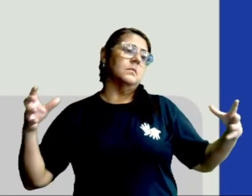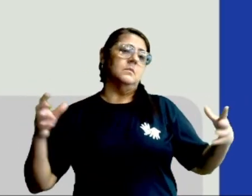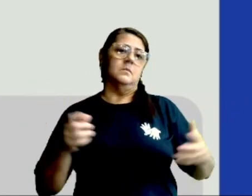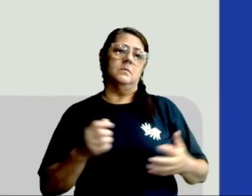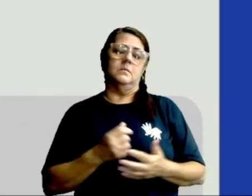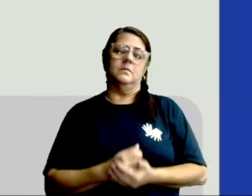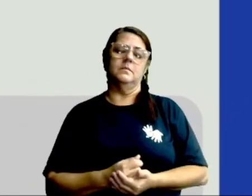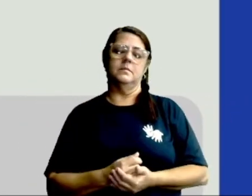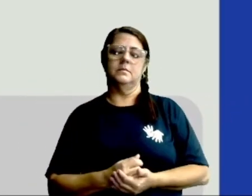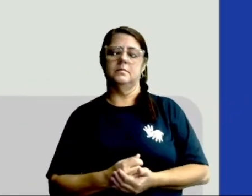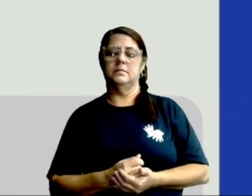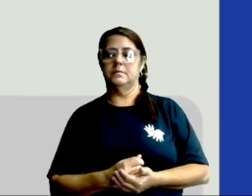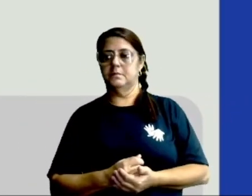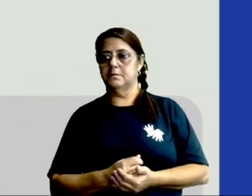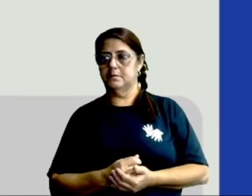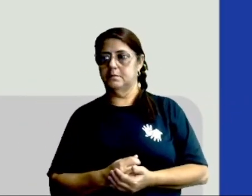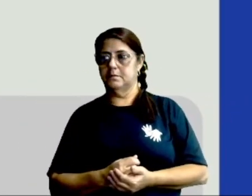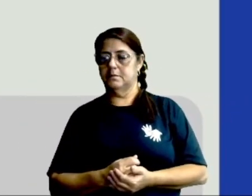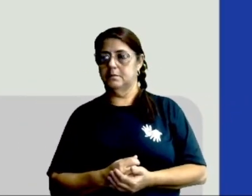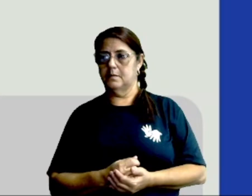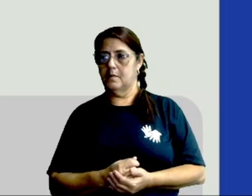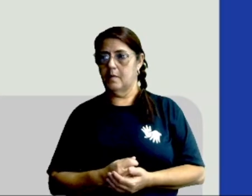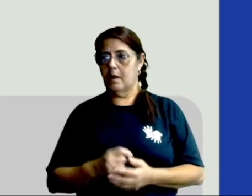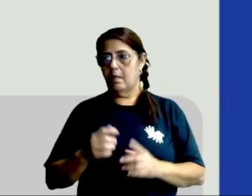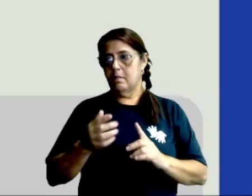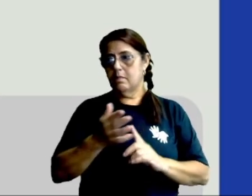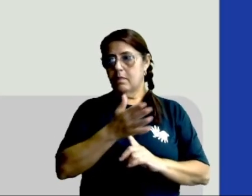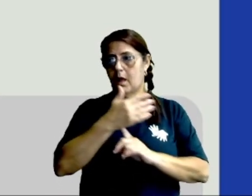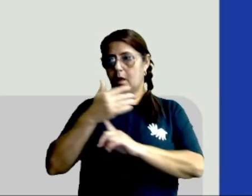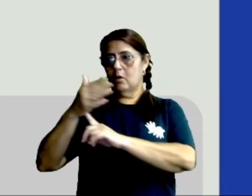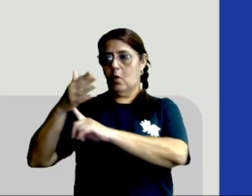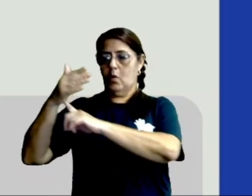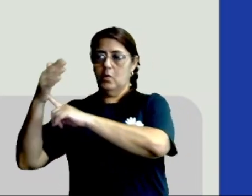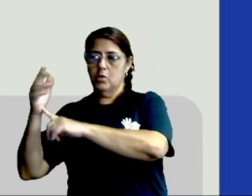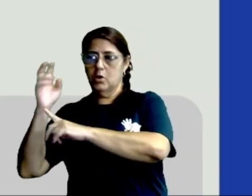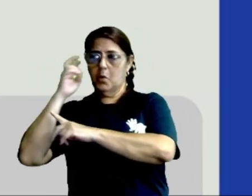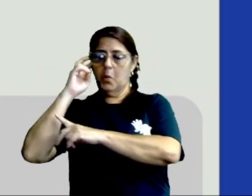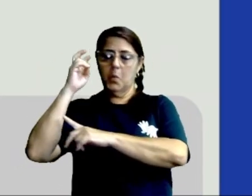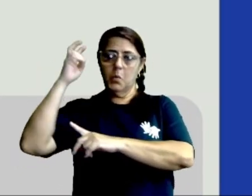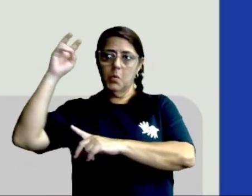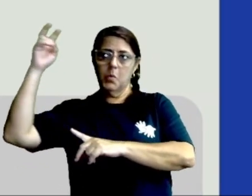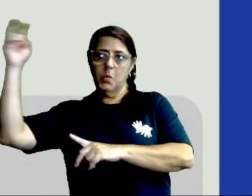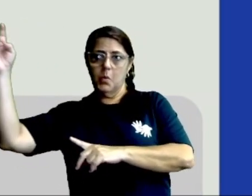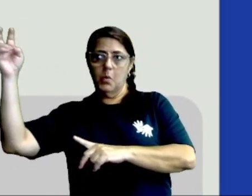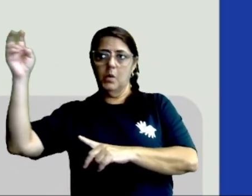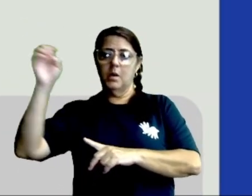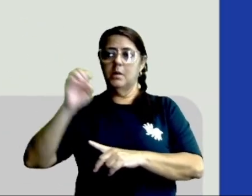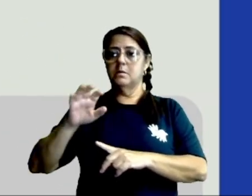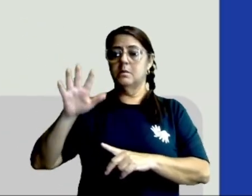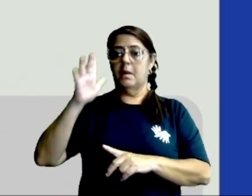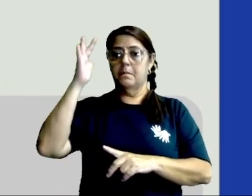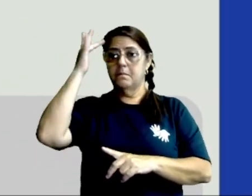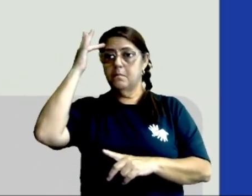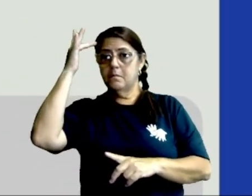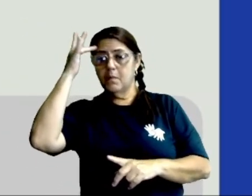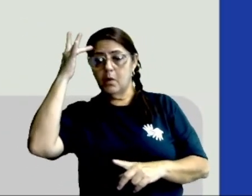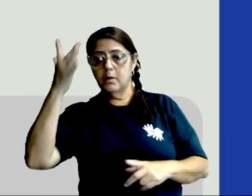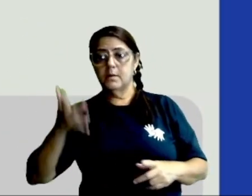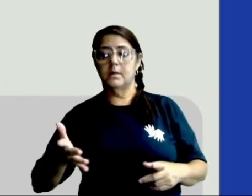difusor de tecnologia, também de cultura. A Europa dita moda,